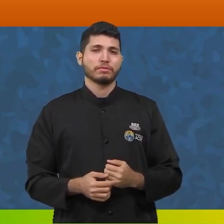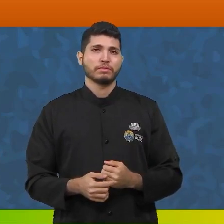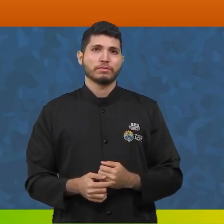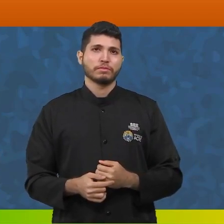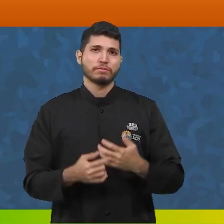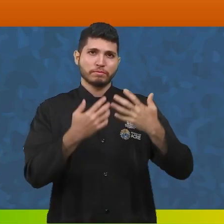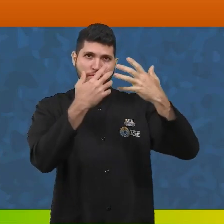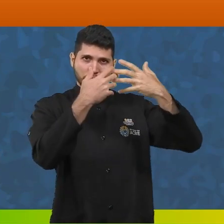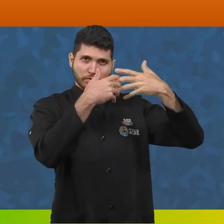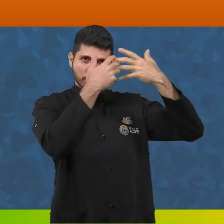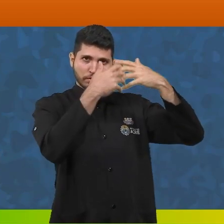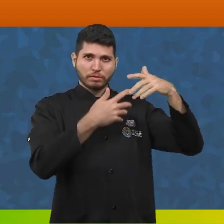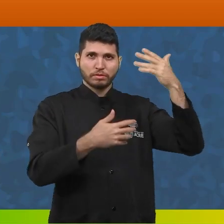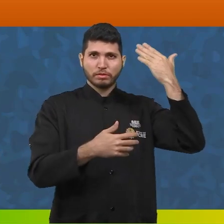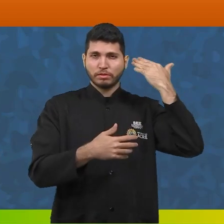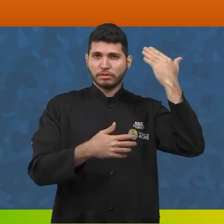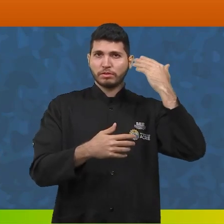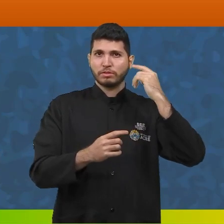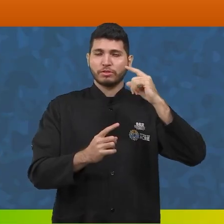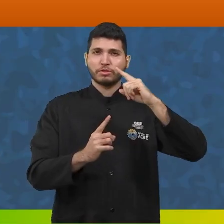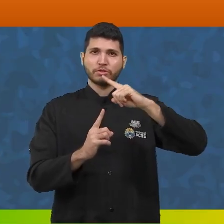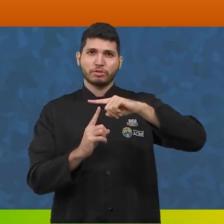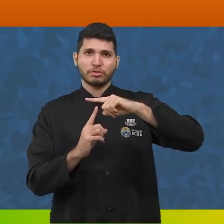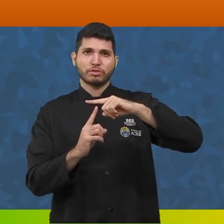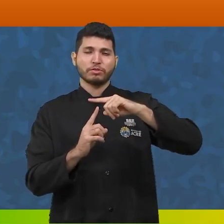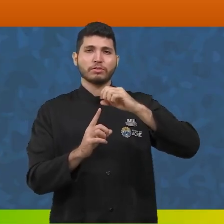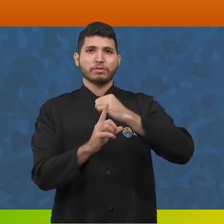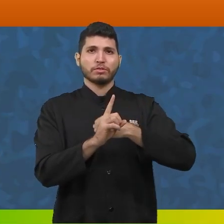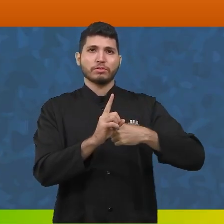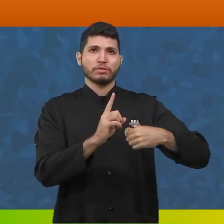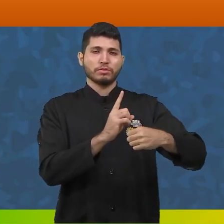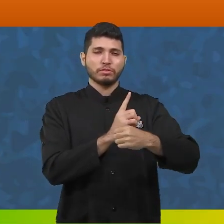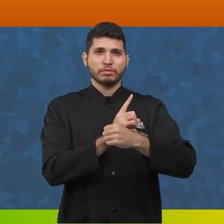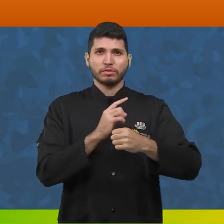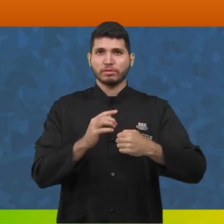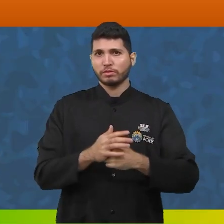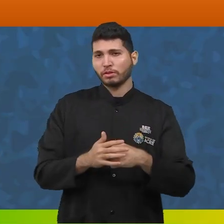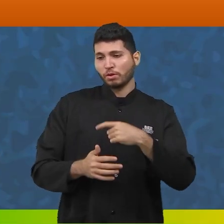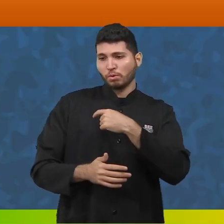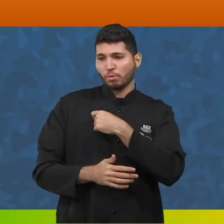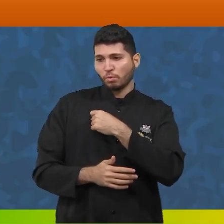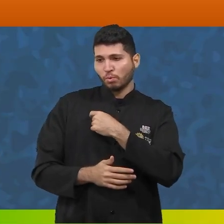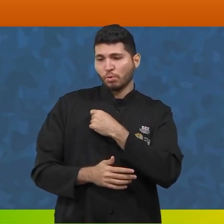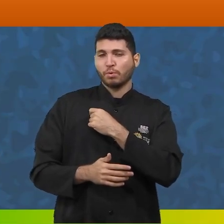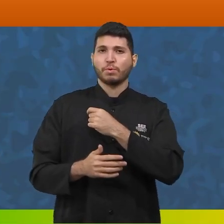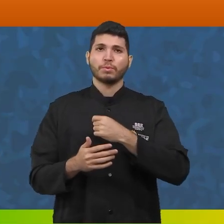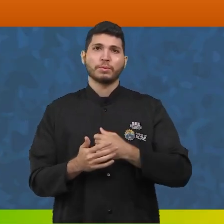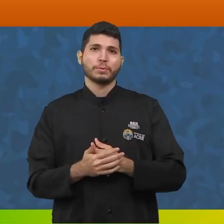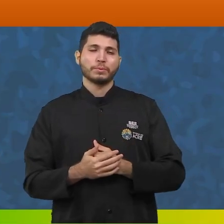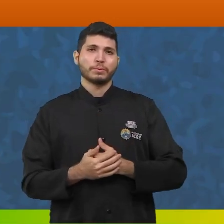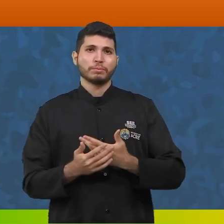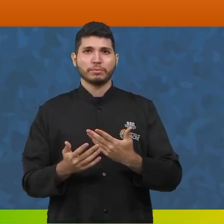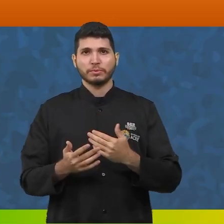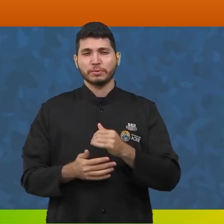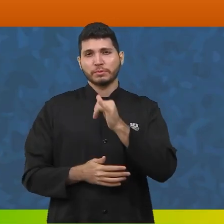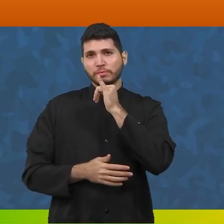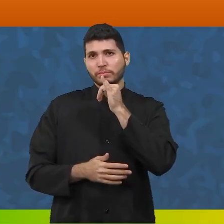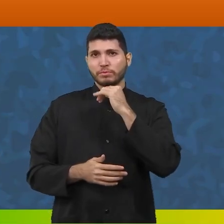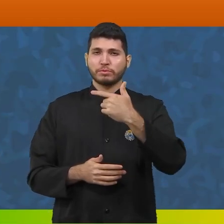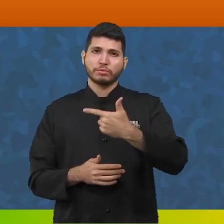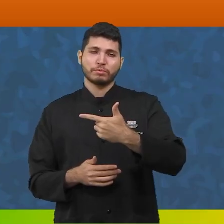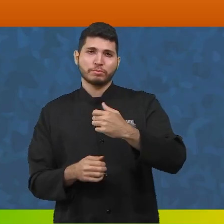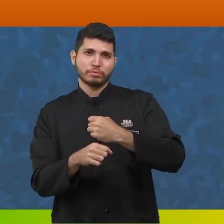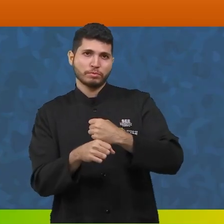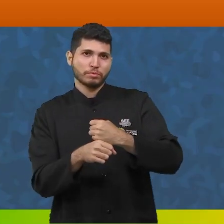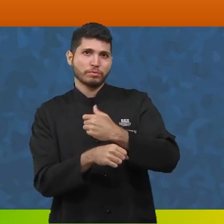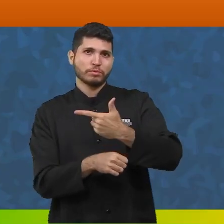épocas, estilos sociais, a exemplos dos trajes imperiais de Novo Mundo, de 2017, ou do